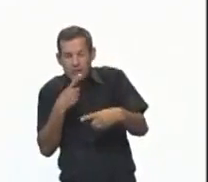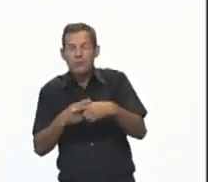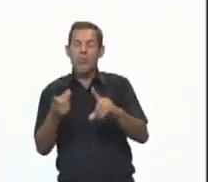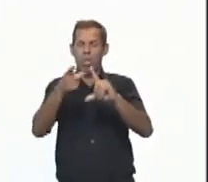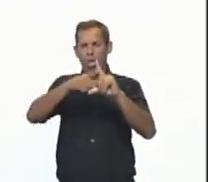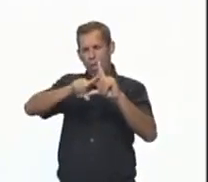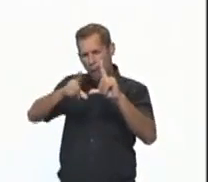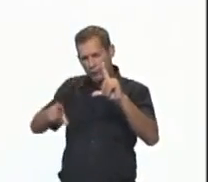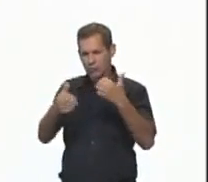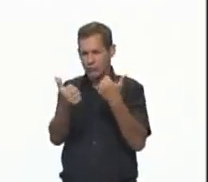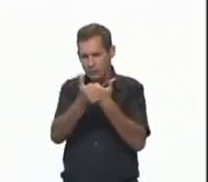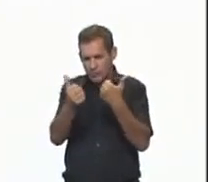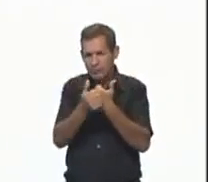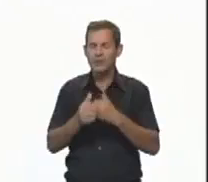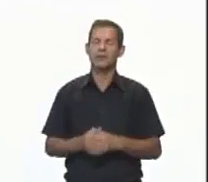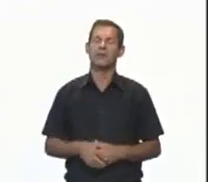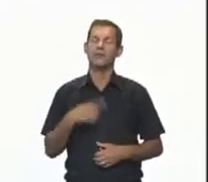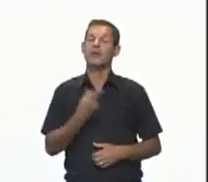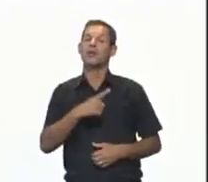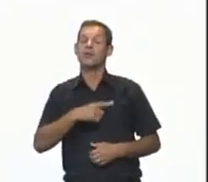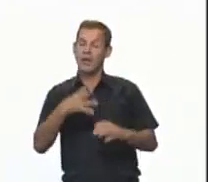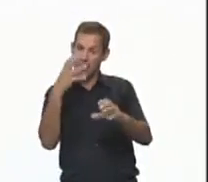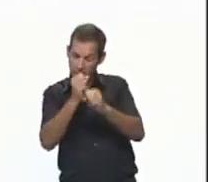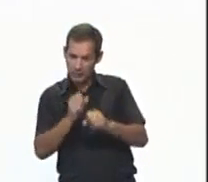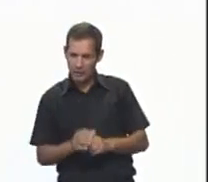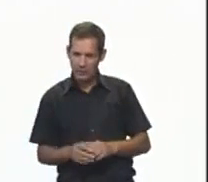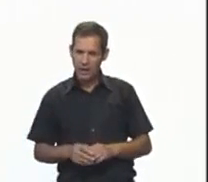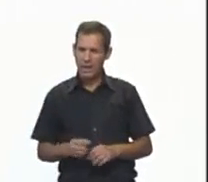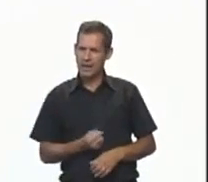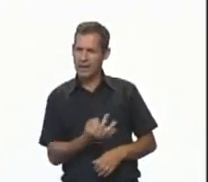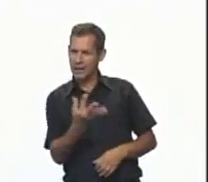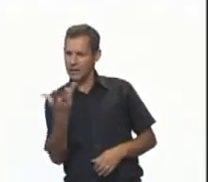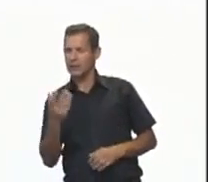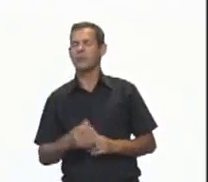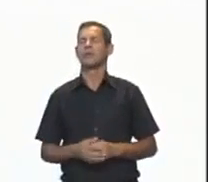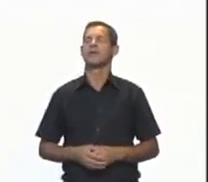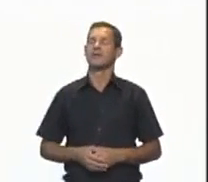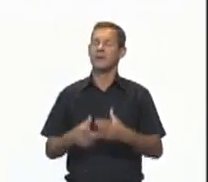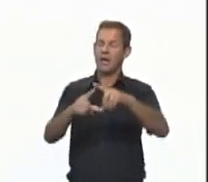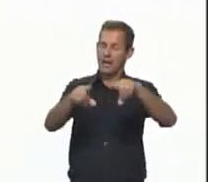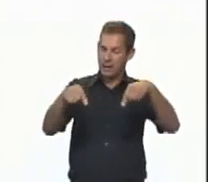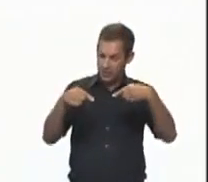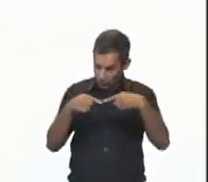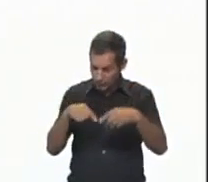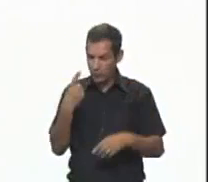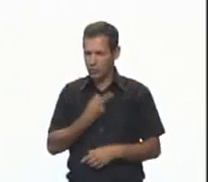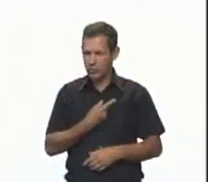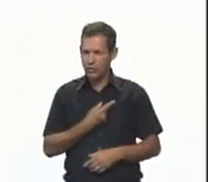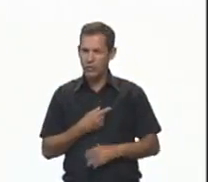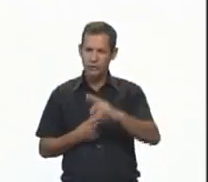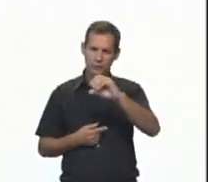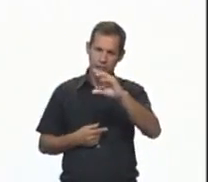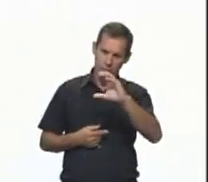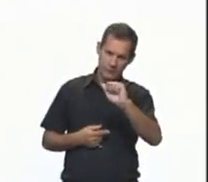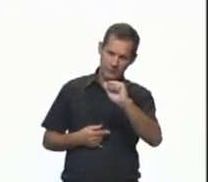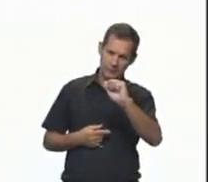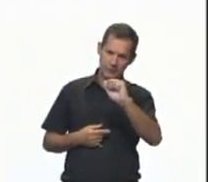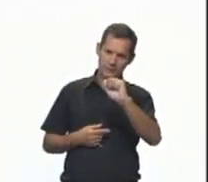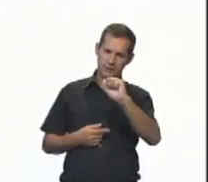são curvas muito próximas. Então, nós temos que calcular o volume dessa região quando a gente rotaciona